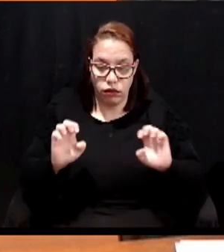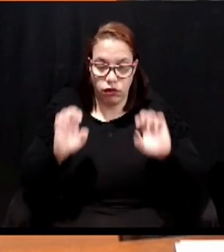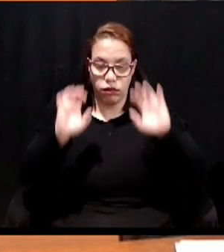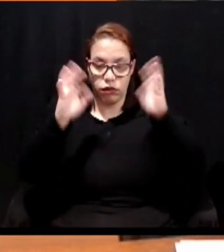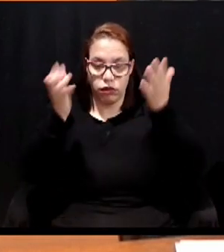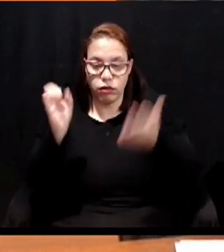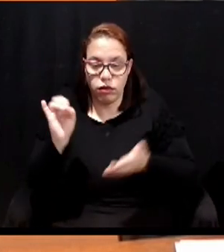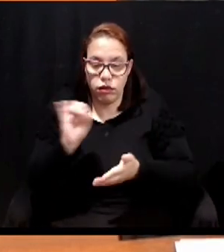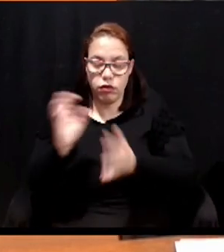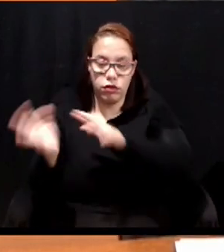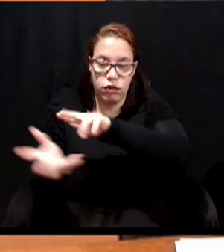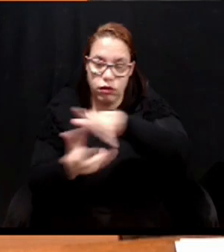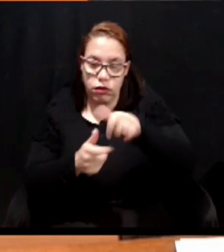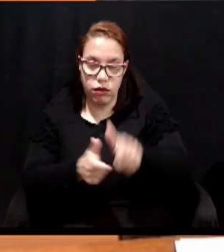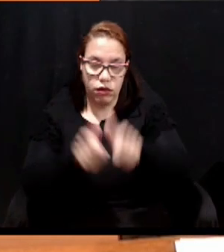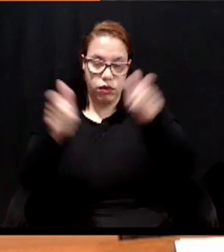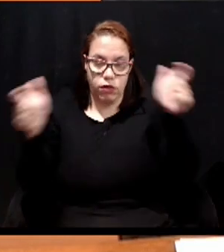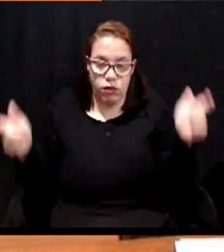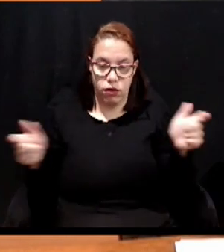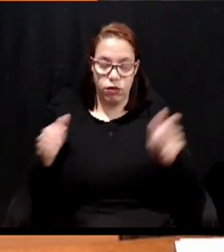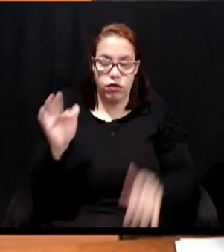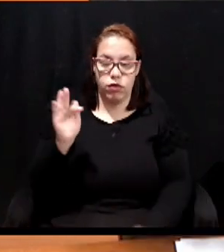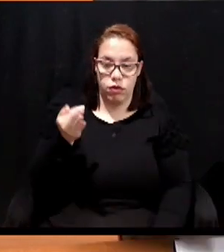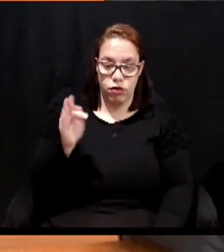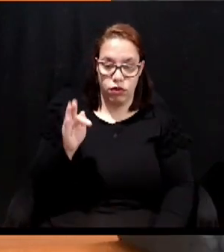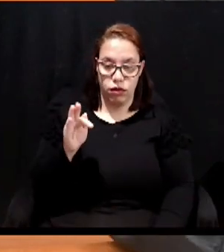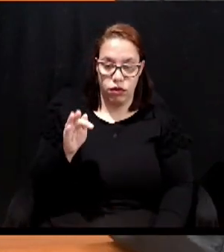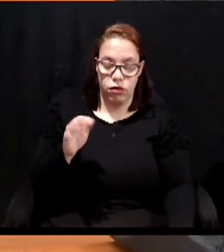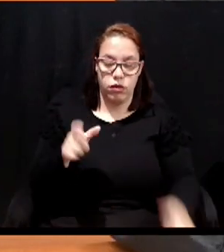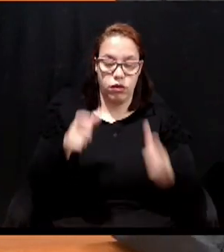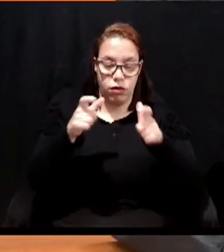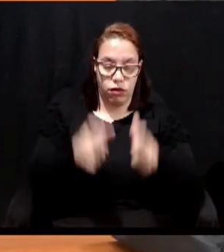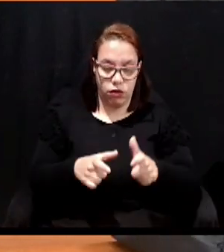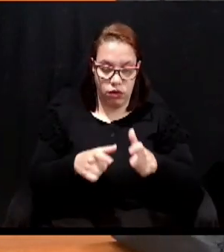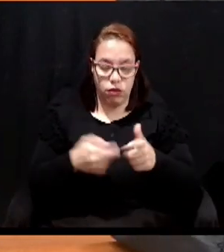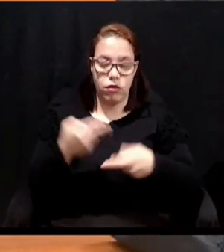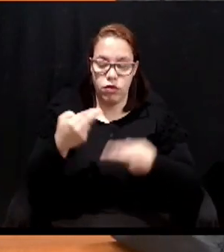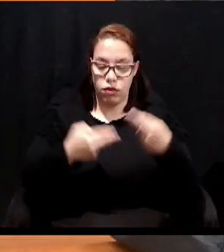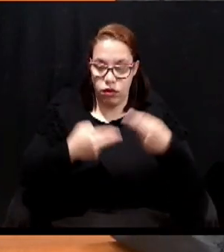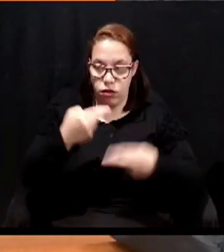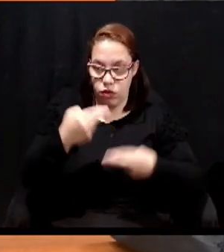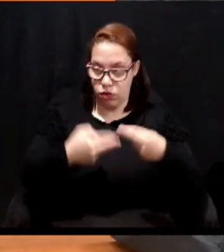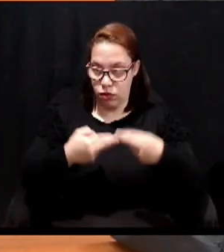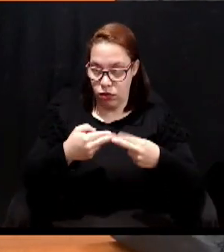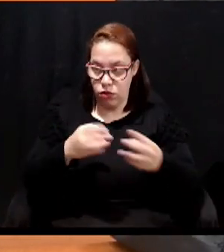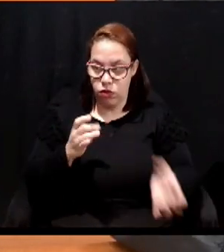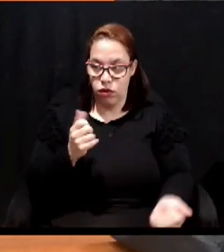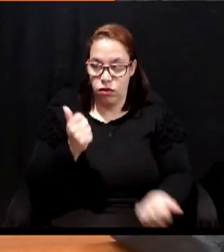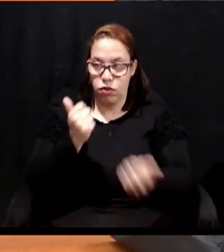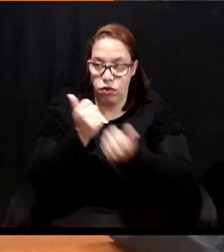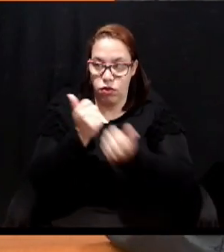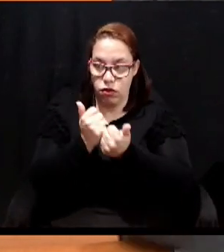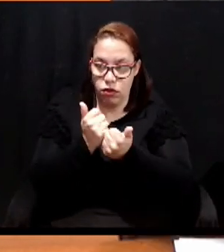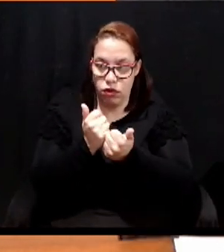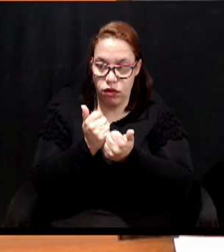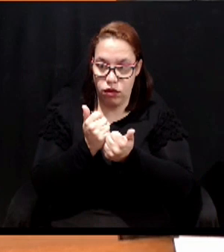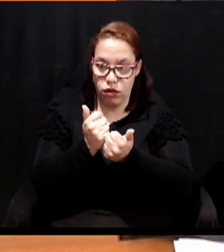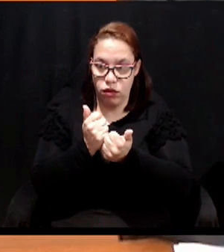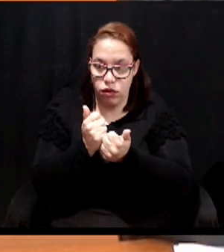grande porte. F. Estabelecer e manter relações e parceria com